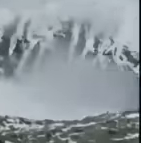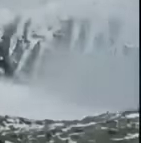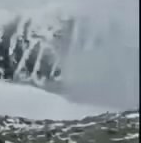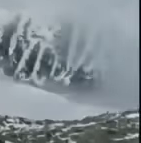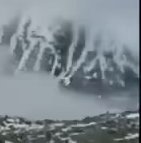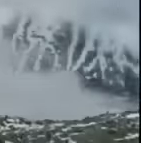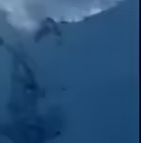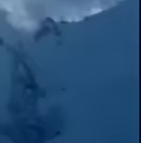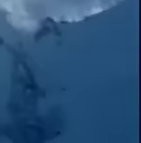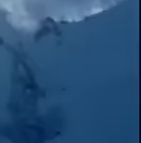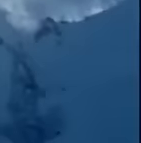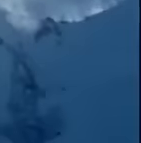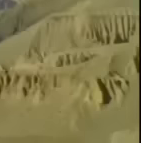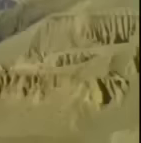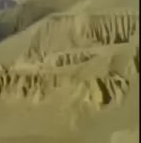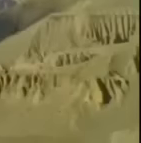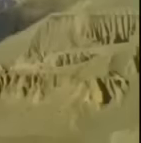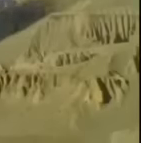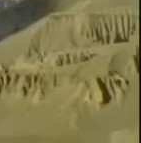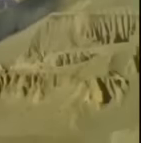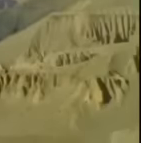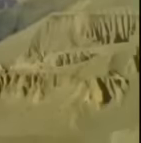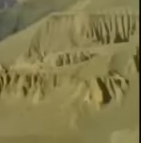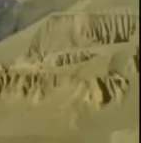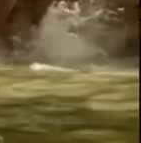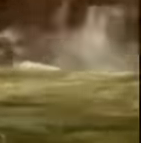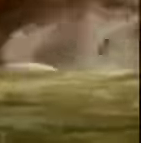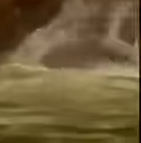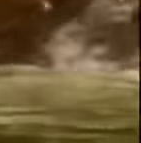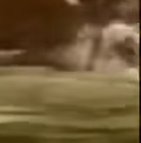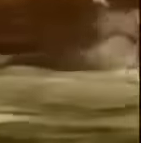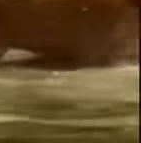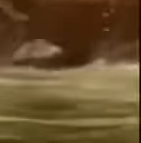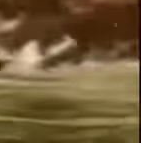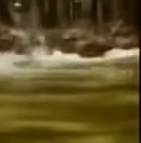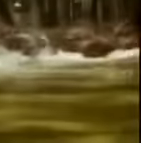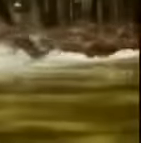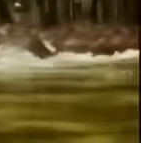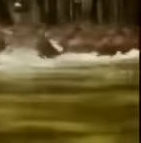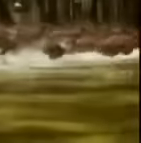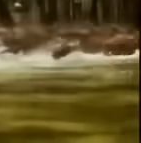E no primeiro episódio, Terra de Mudanças.